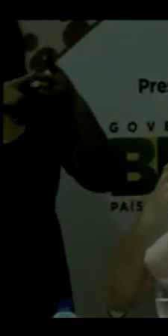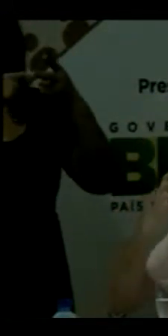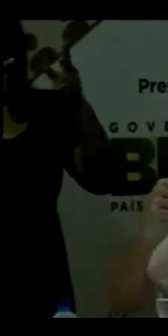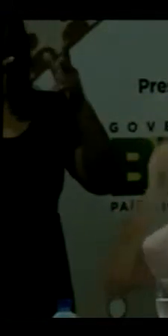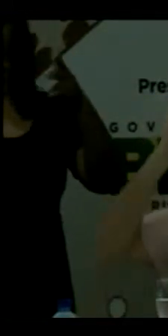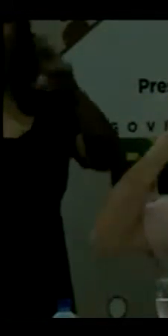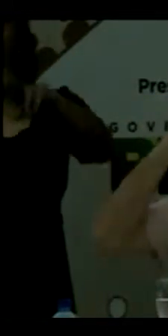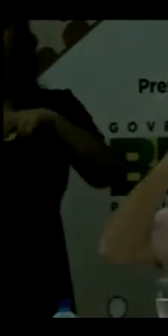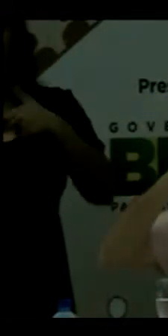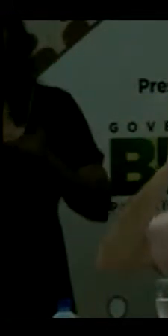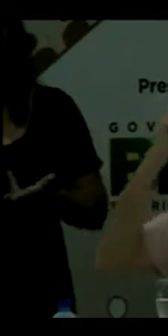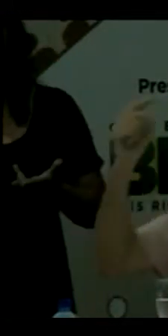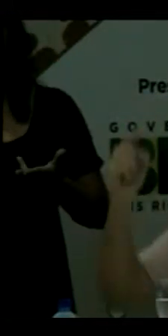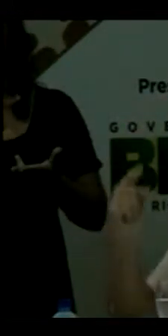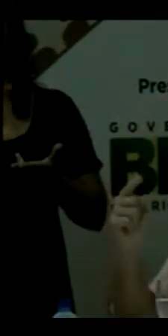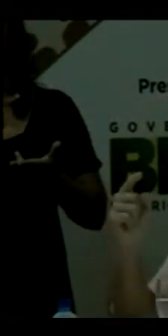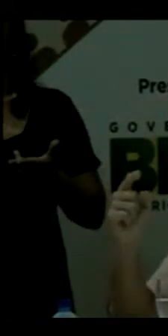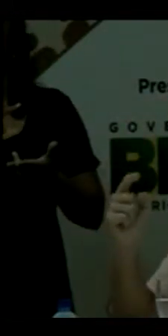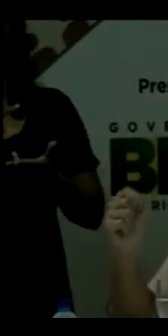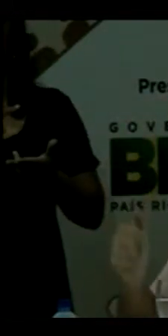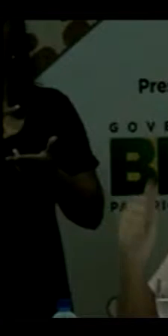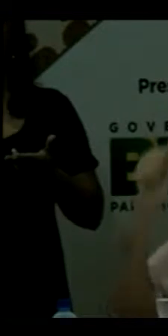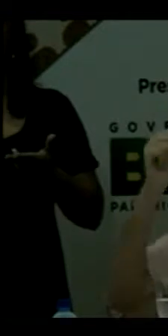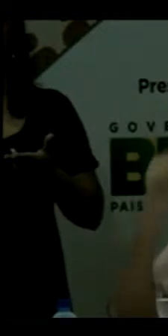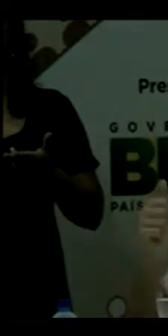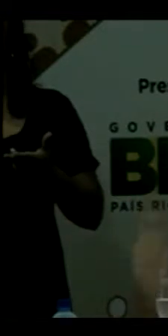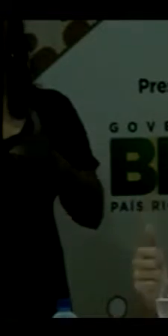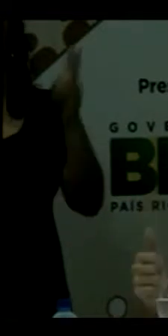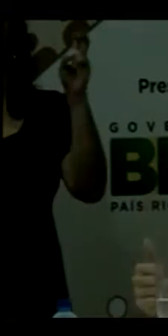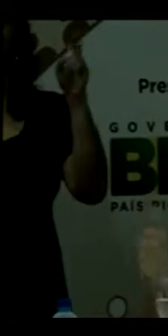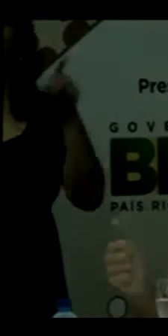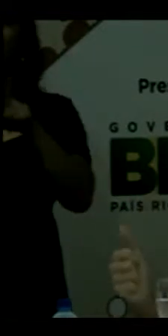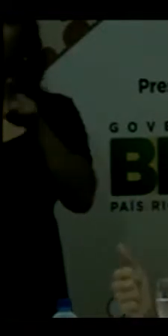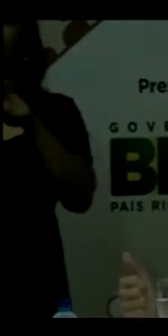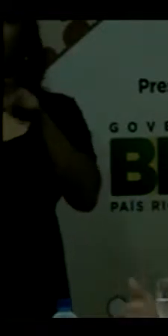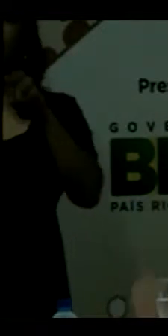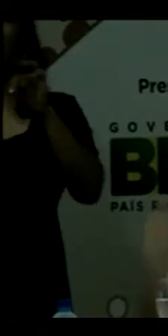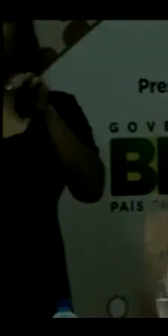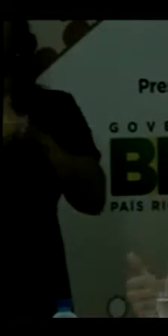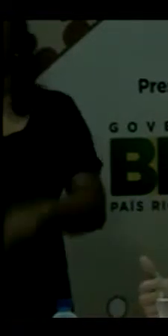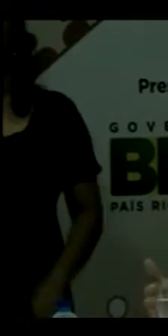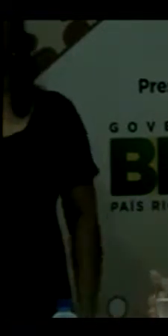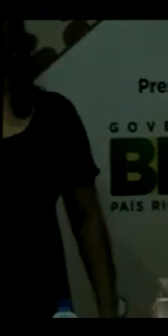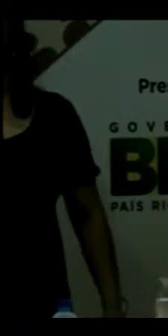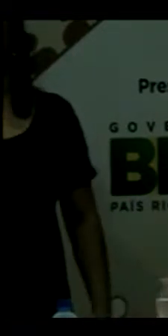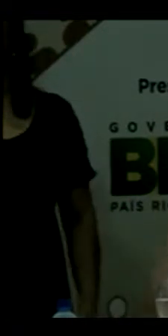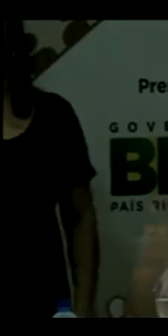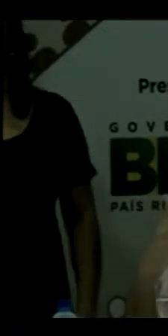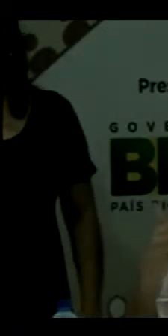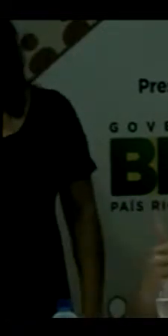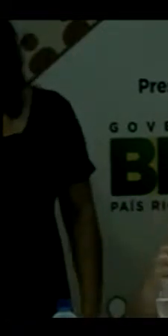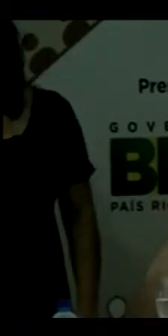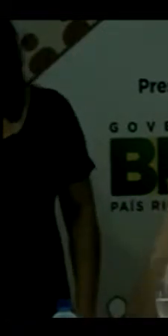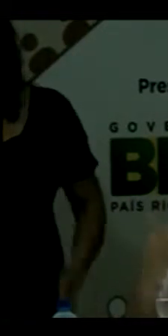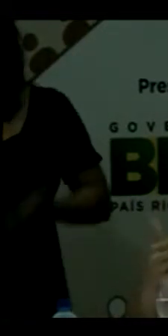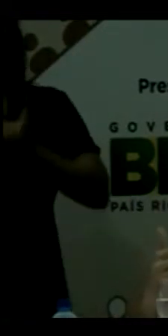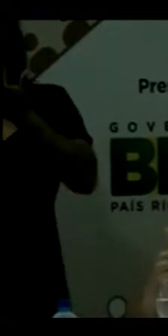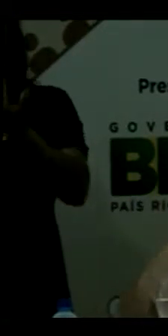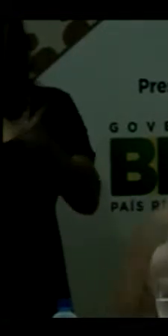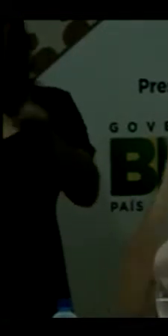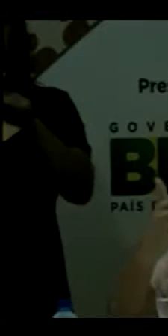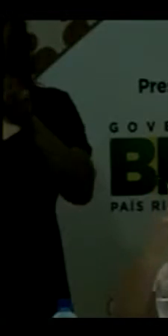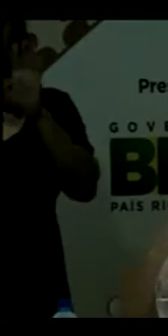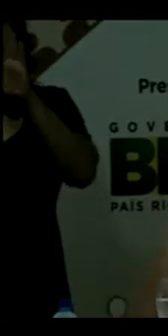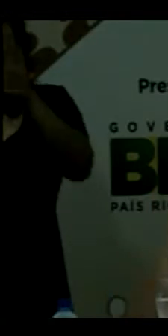seja, causas, têm temas e territórios. Além disso, as pessoas apoiam e contribuem para